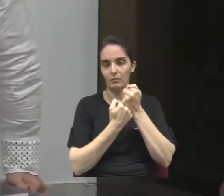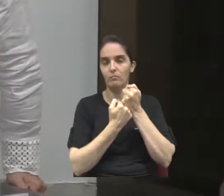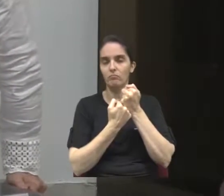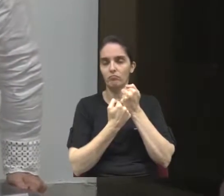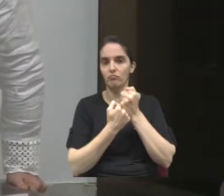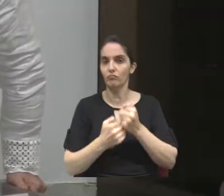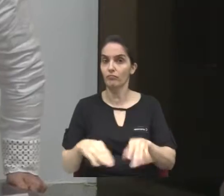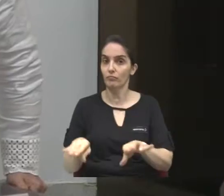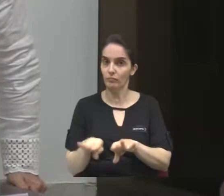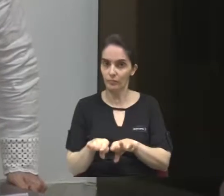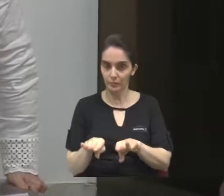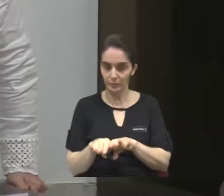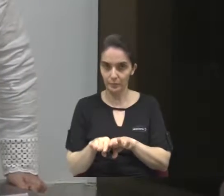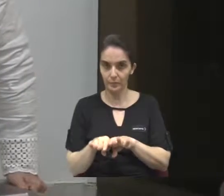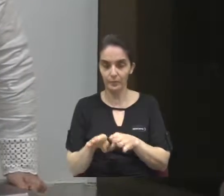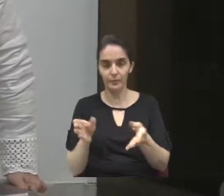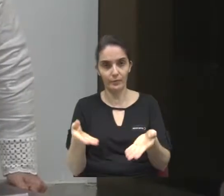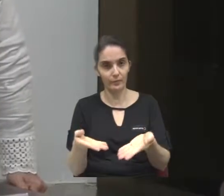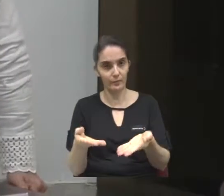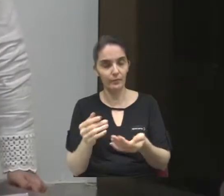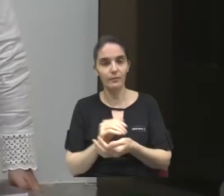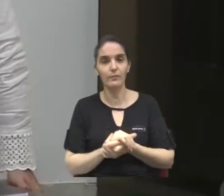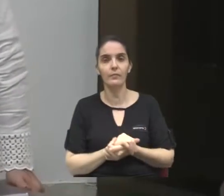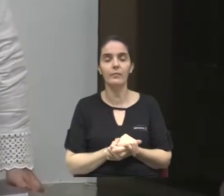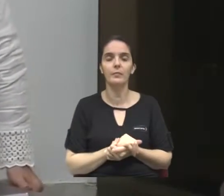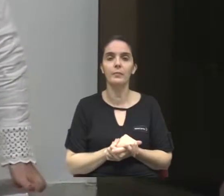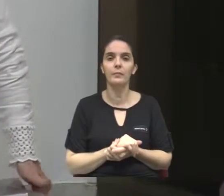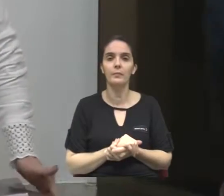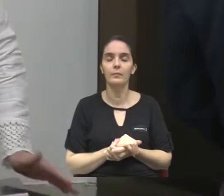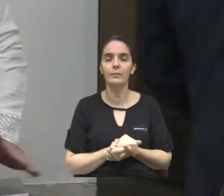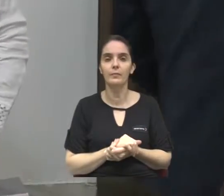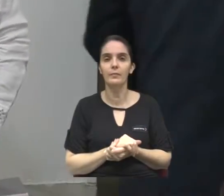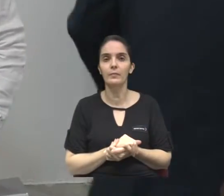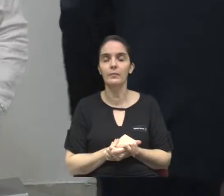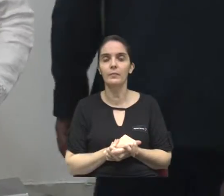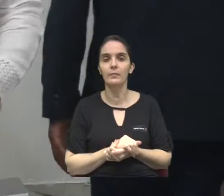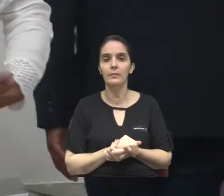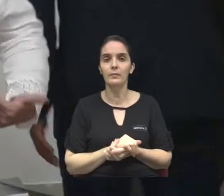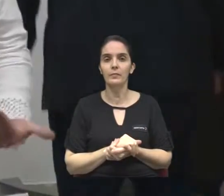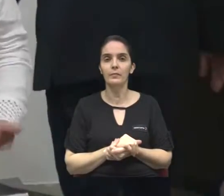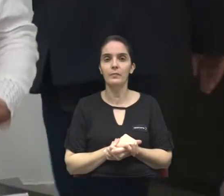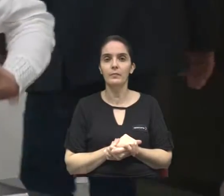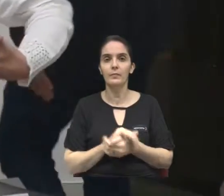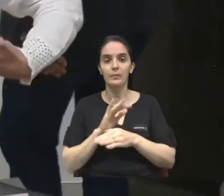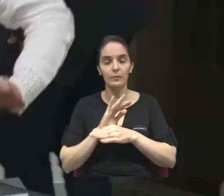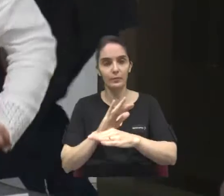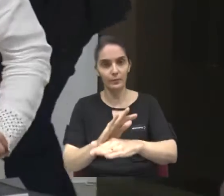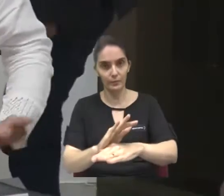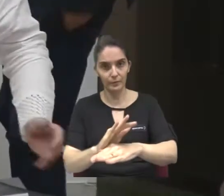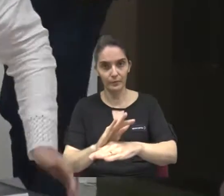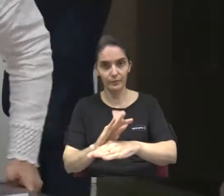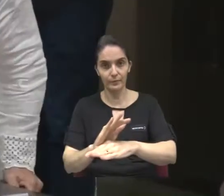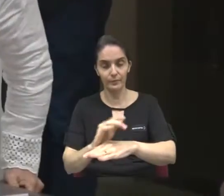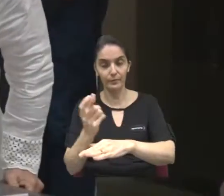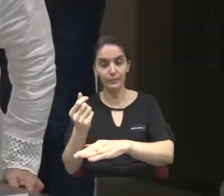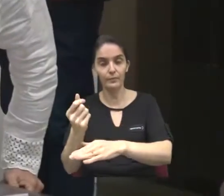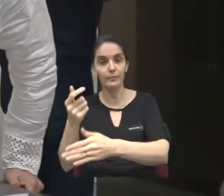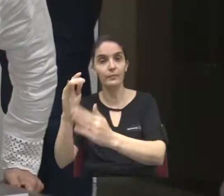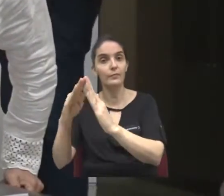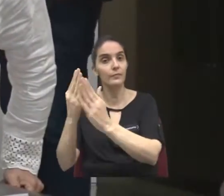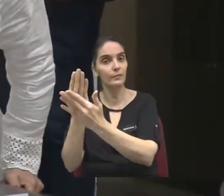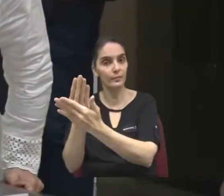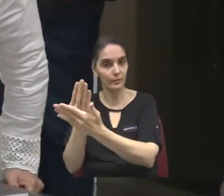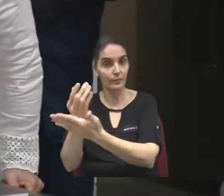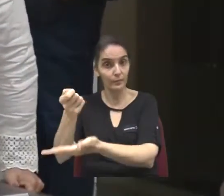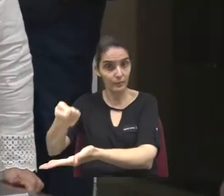inclusive agora dando ajuda de custo para que essas escolas possam